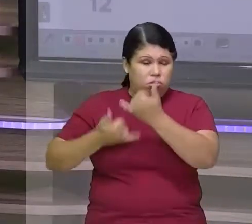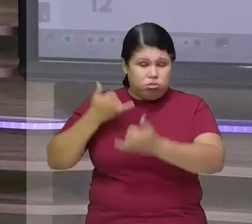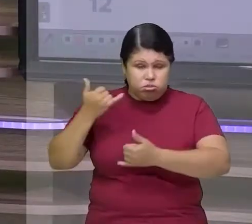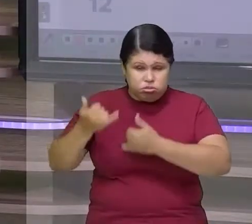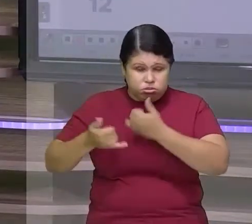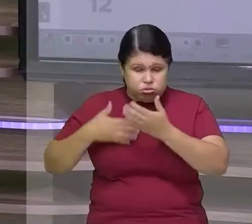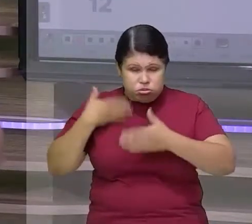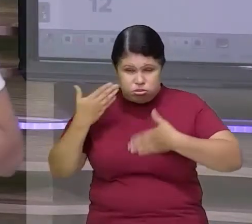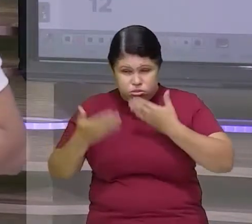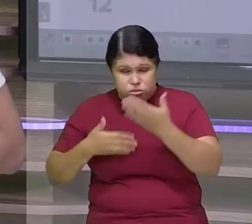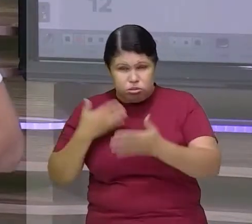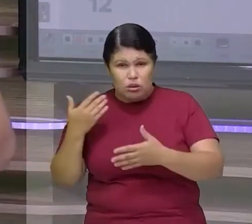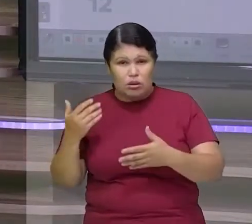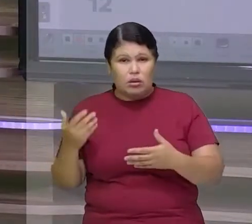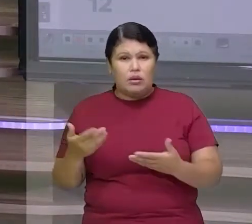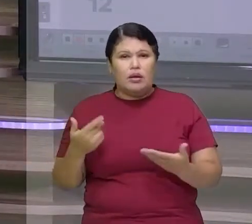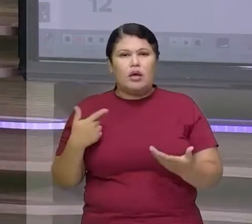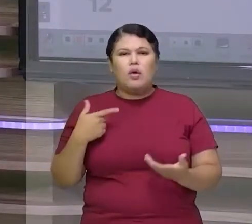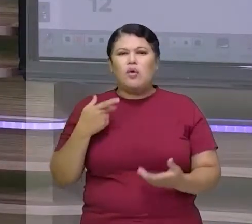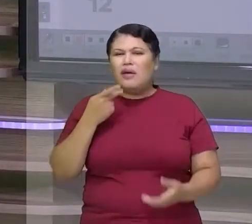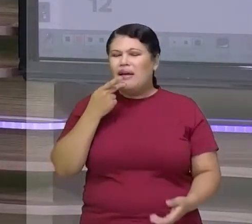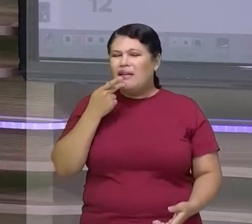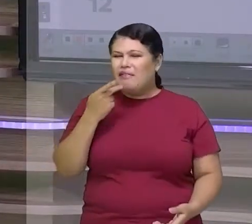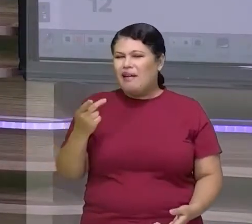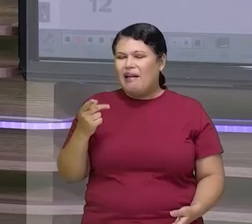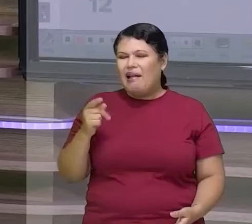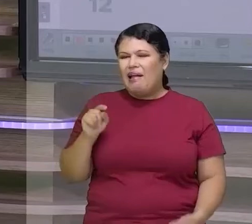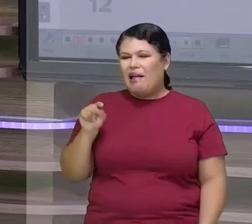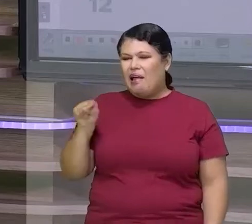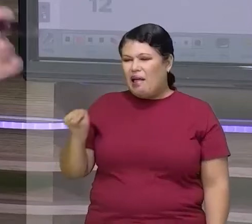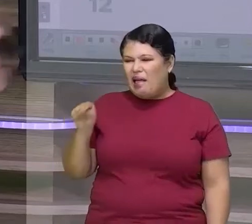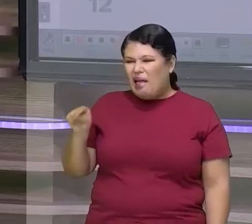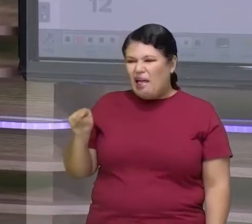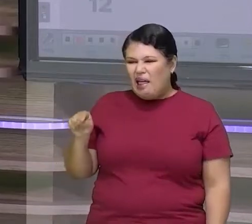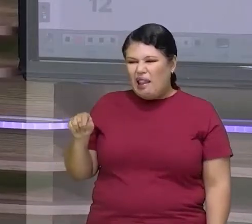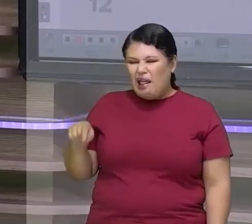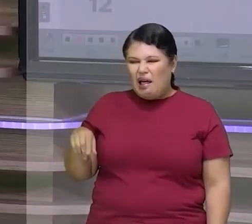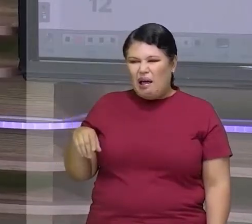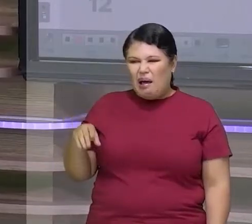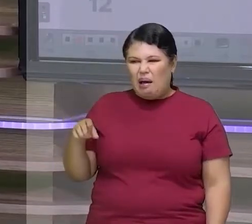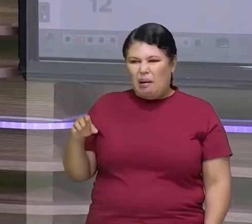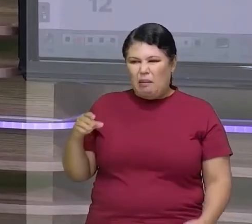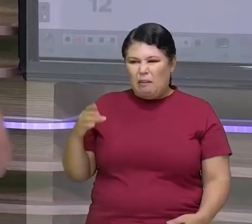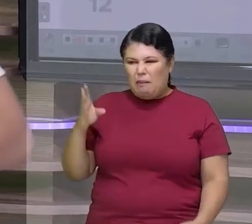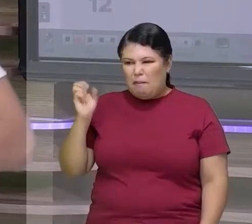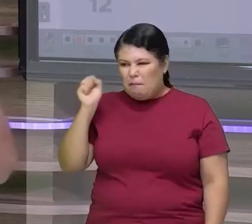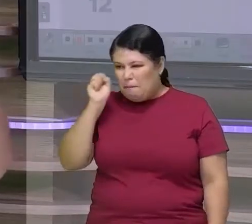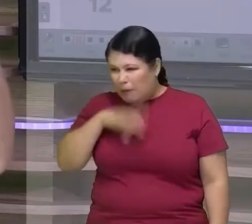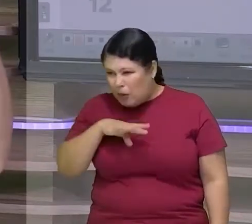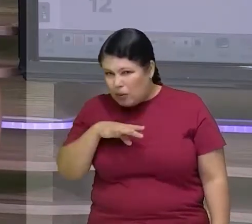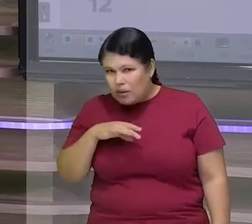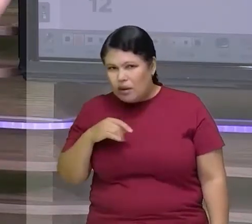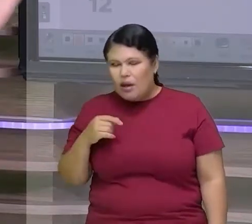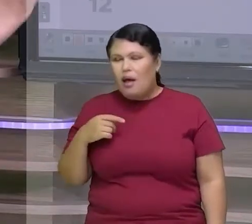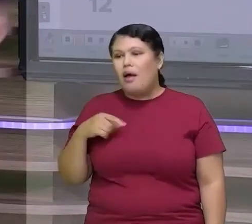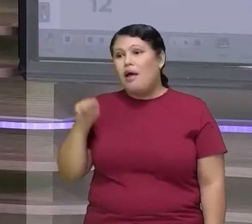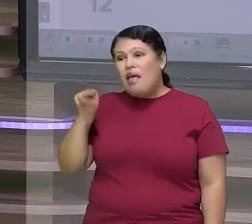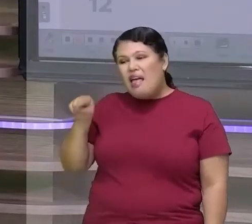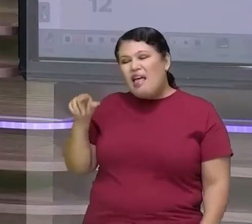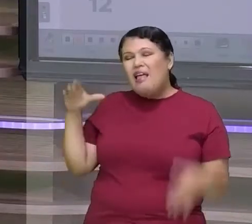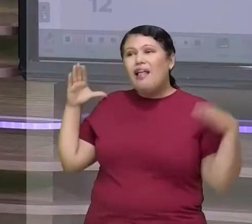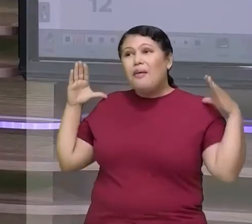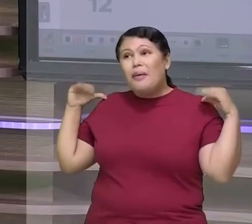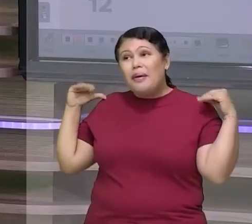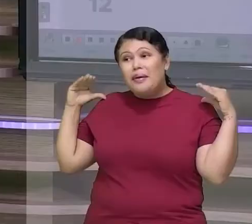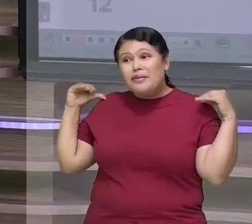agitada, e aí a gente não quer falar que ela é uma criança inquieta. Aí nós podemos falar assim, ai, esse